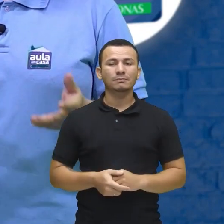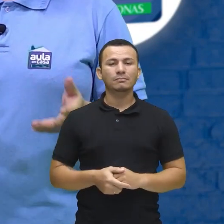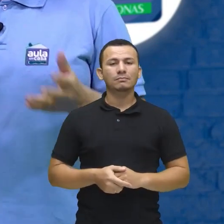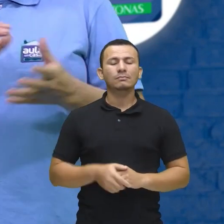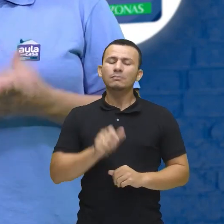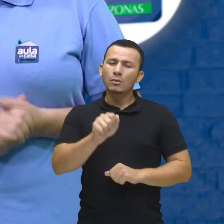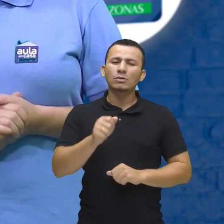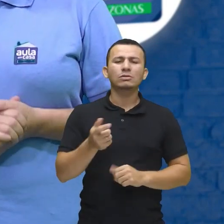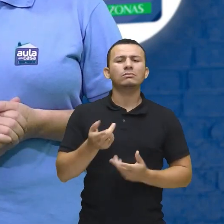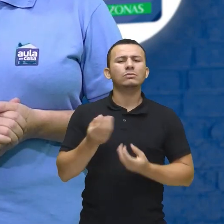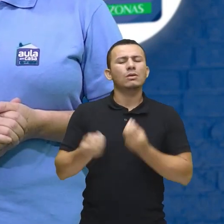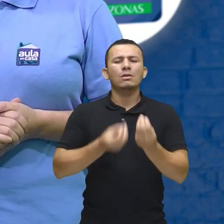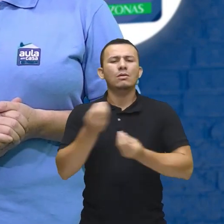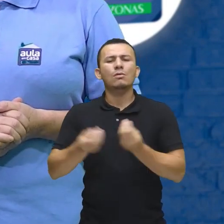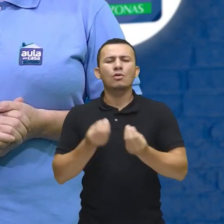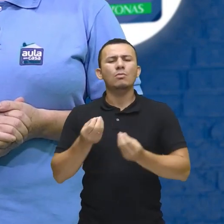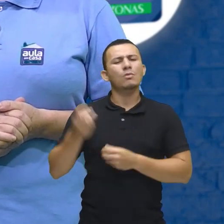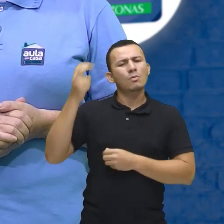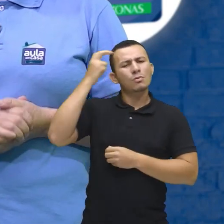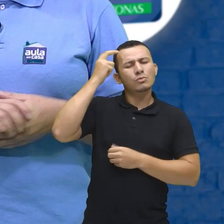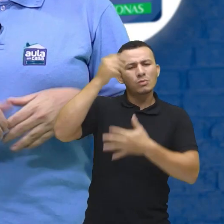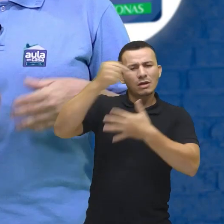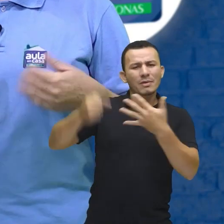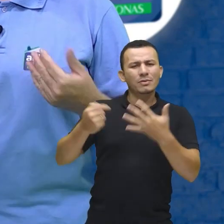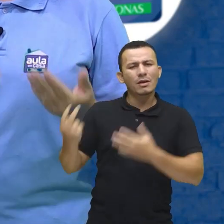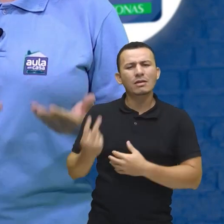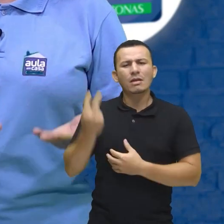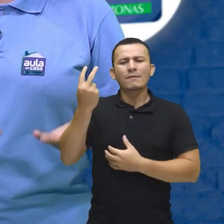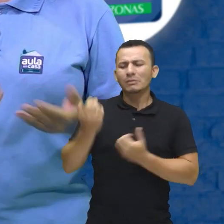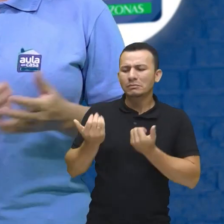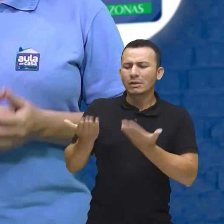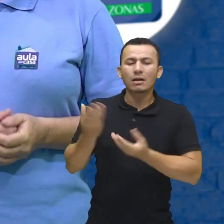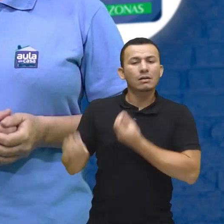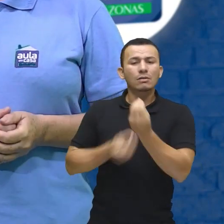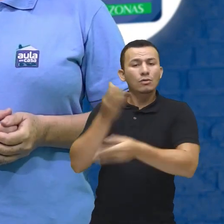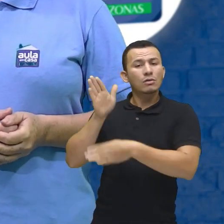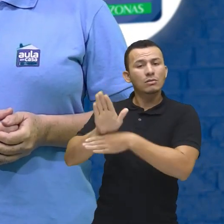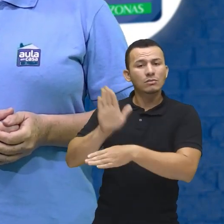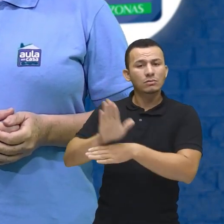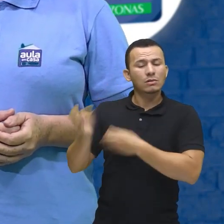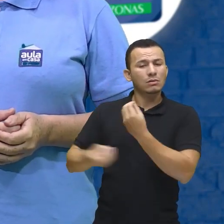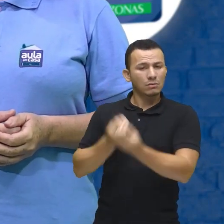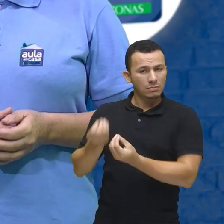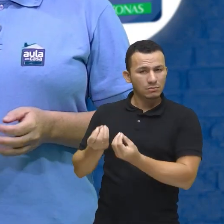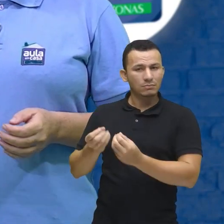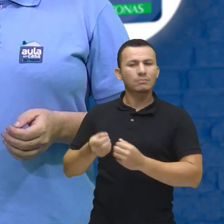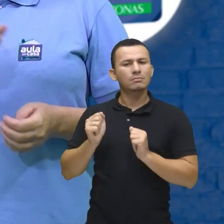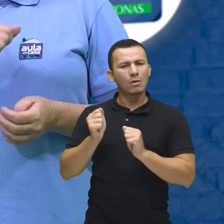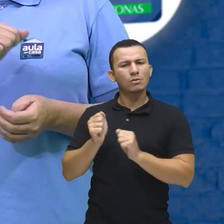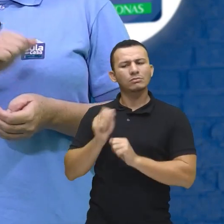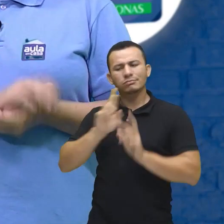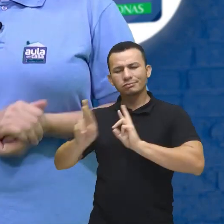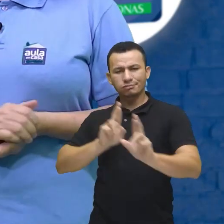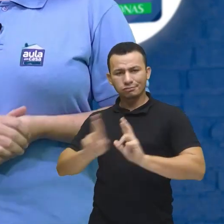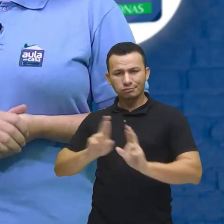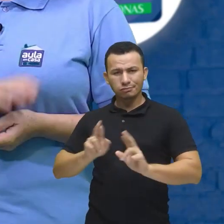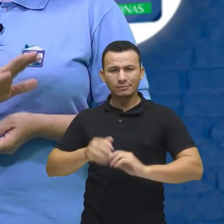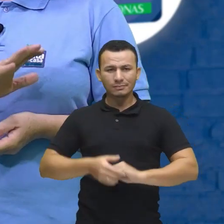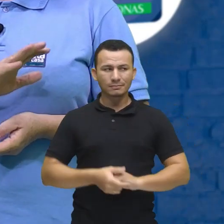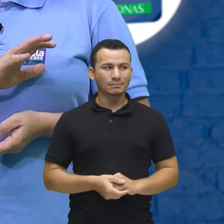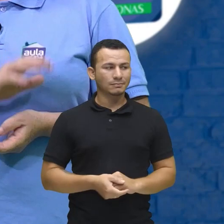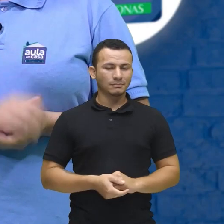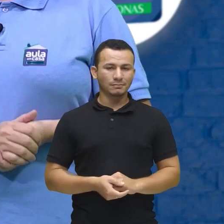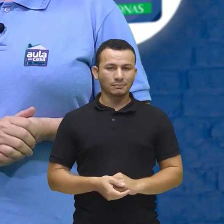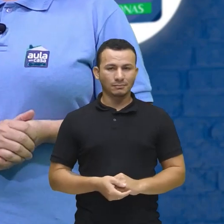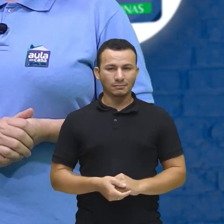outra forma eu tenho de valorizar o meu repertório cultural? Como é que eu posso ajudar a preservar? Tá? Então, vamos dar continuidade, que vem muito